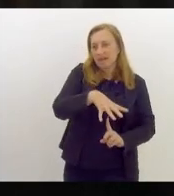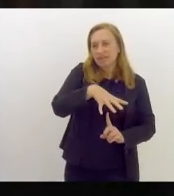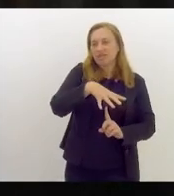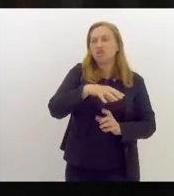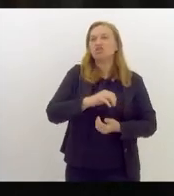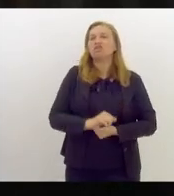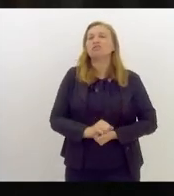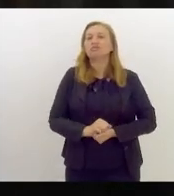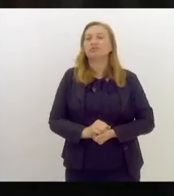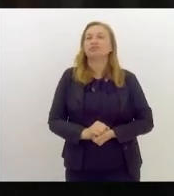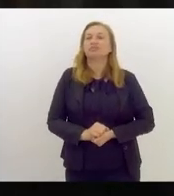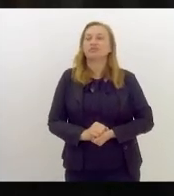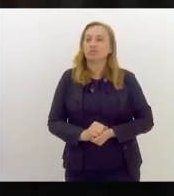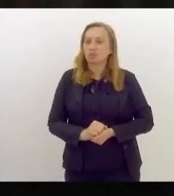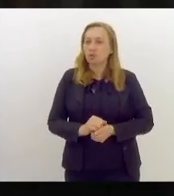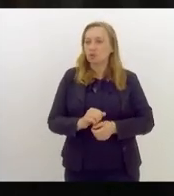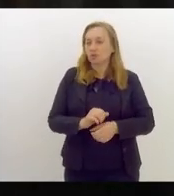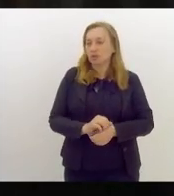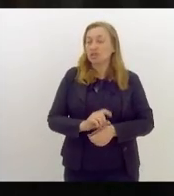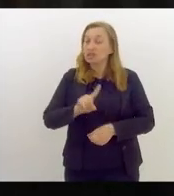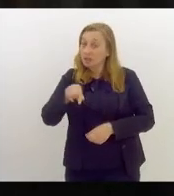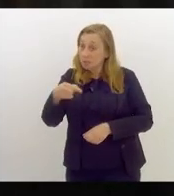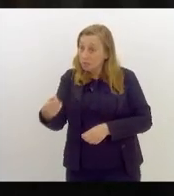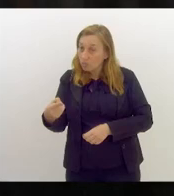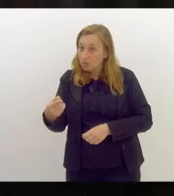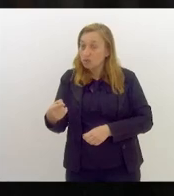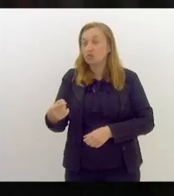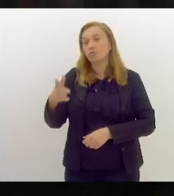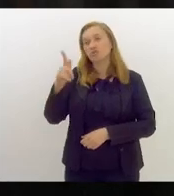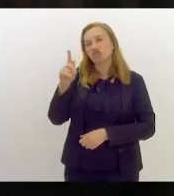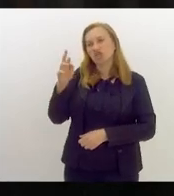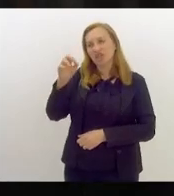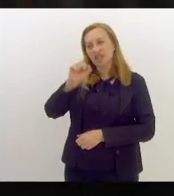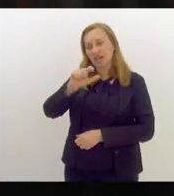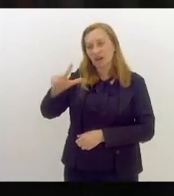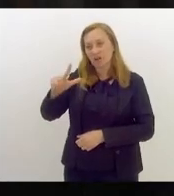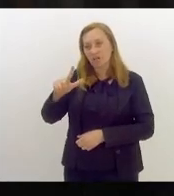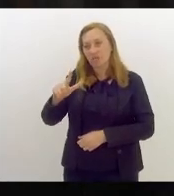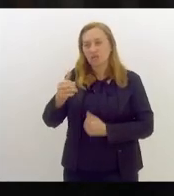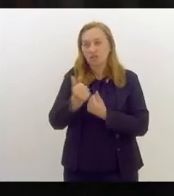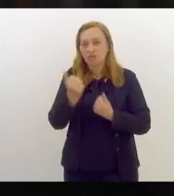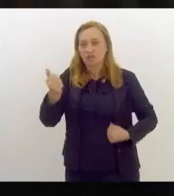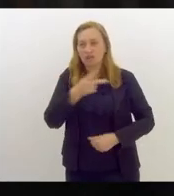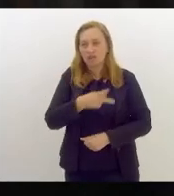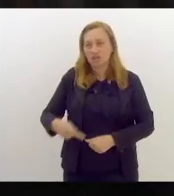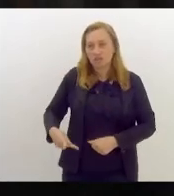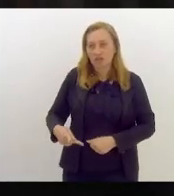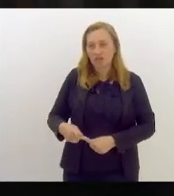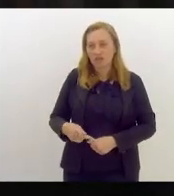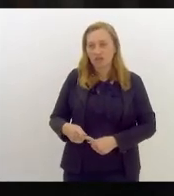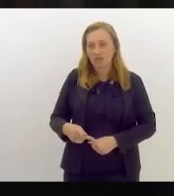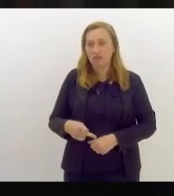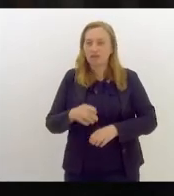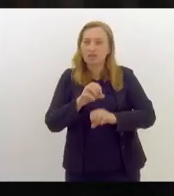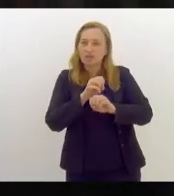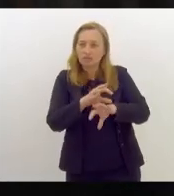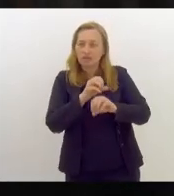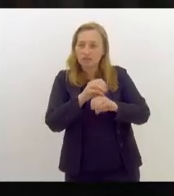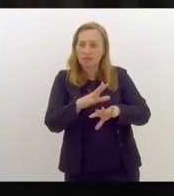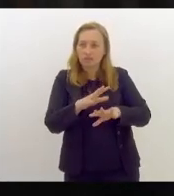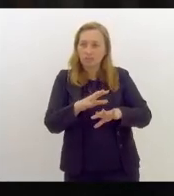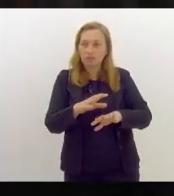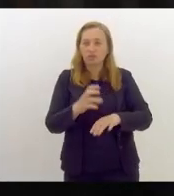de aperfeiçoamento e depois mais tarde como General foi vice-chefe do Departamento de Educação e Cultura do